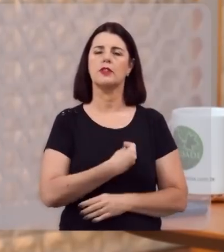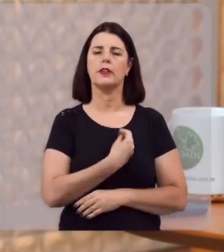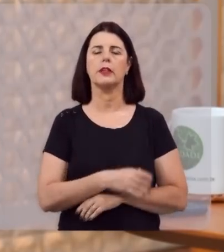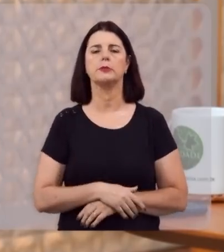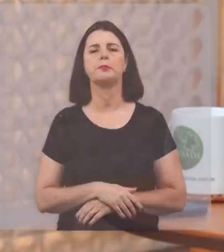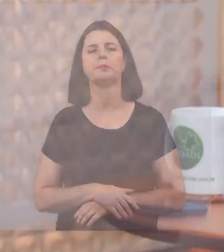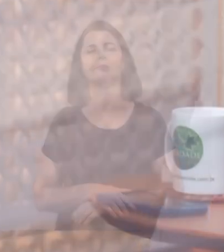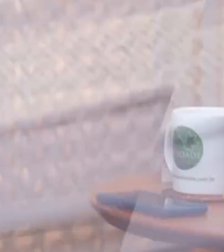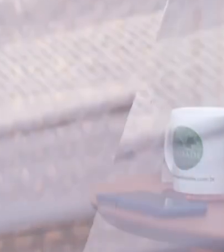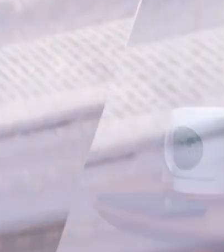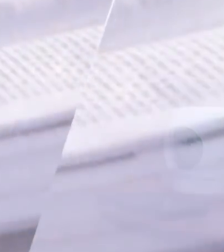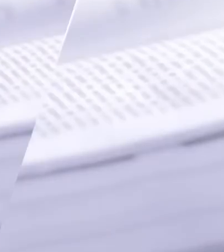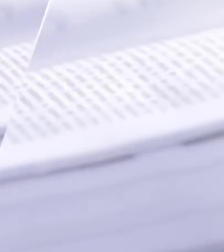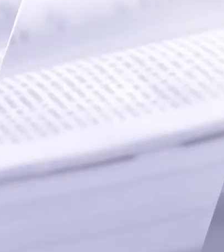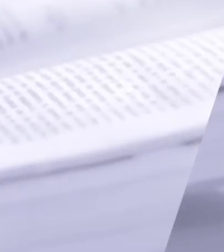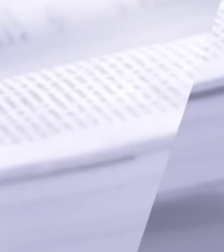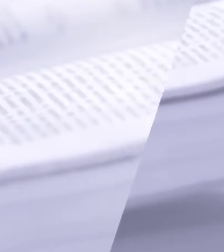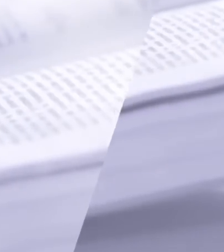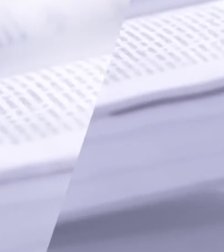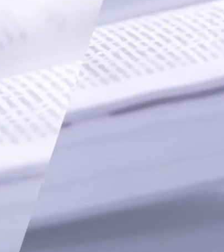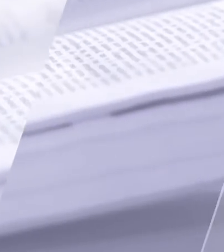e Vida